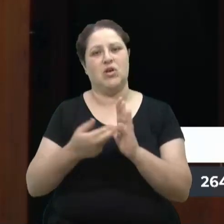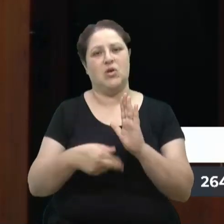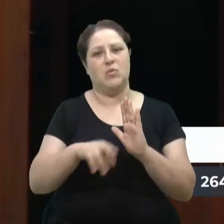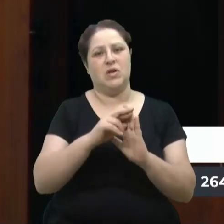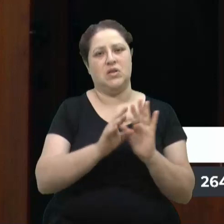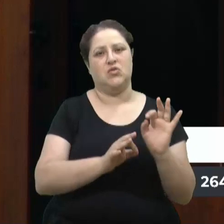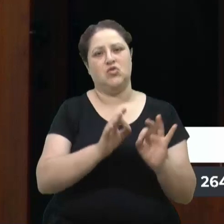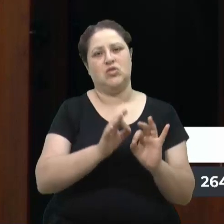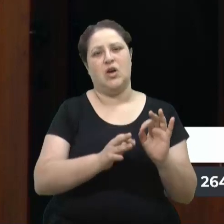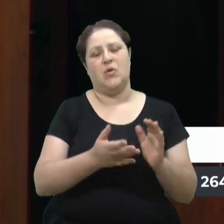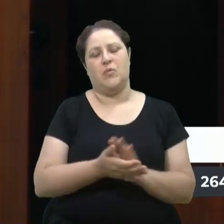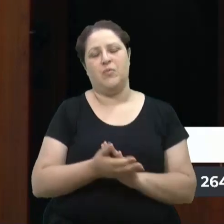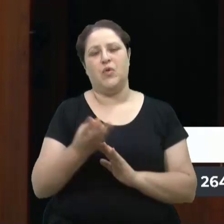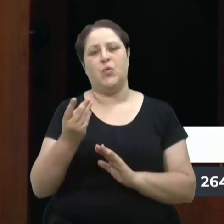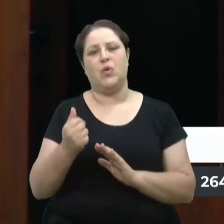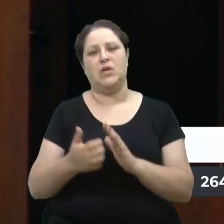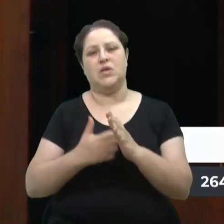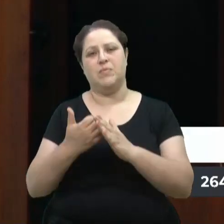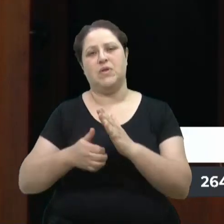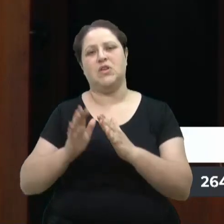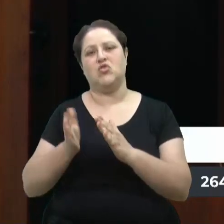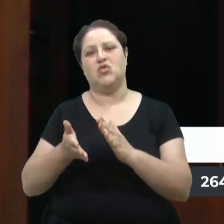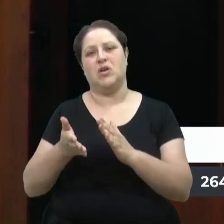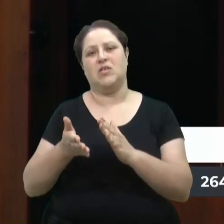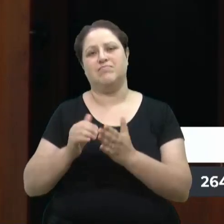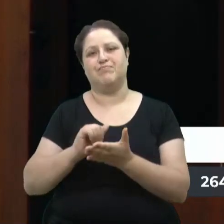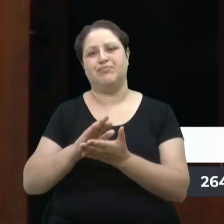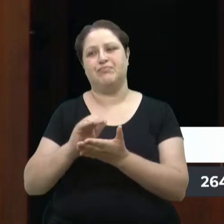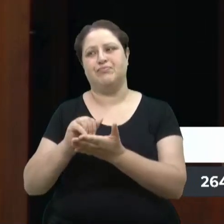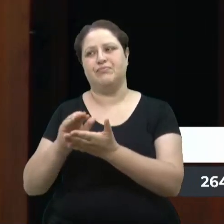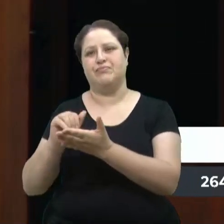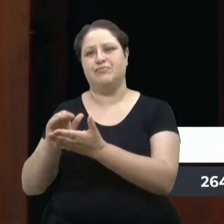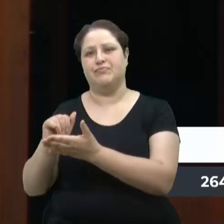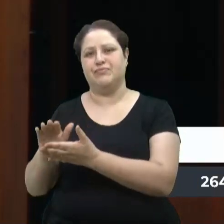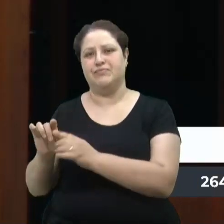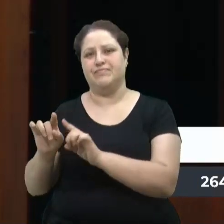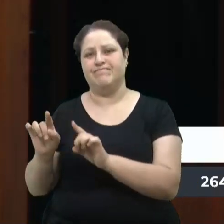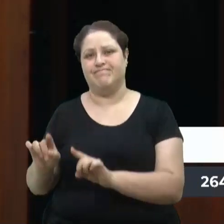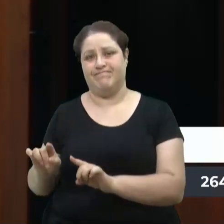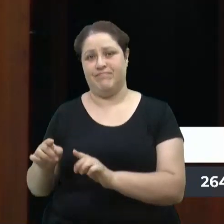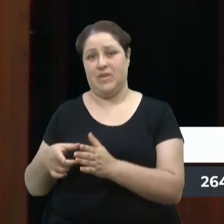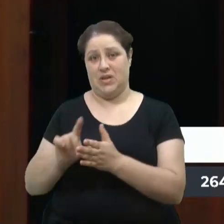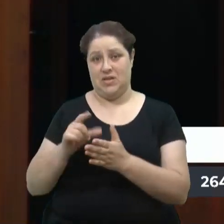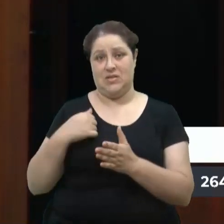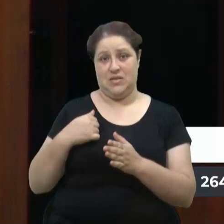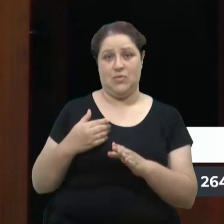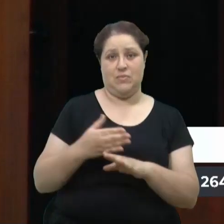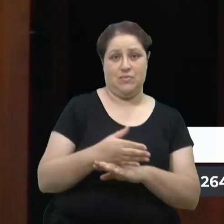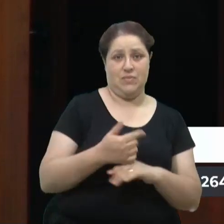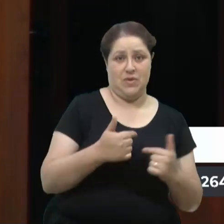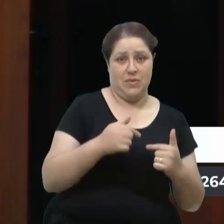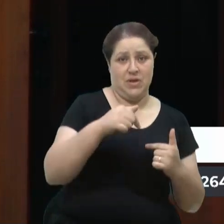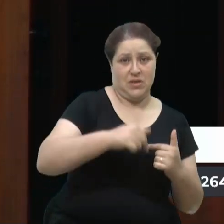judicial? Quantas já estão recorrendo a demissões? Antes de assumir essa Câmara,